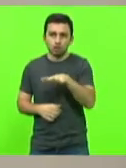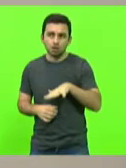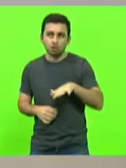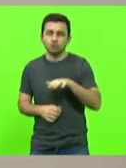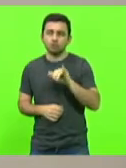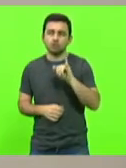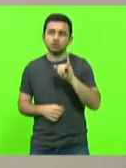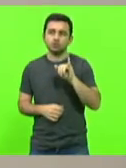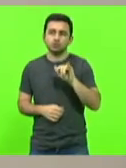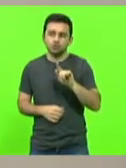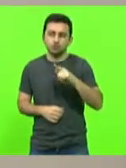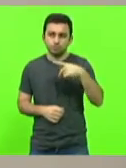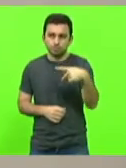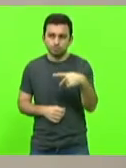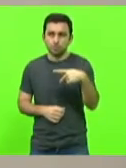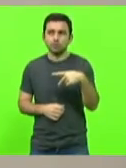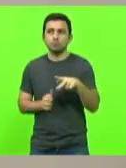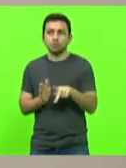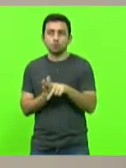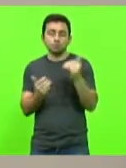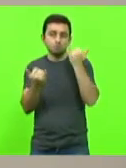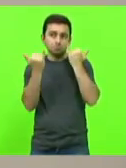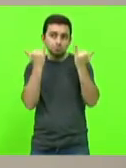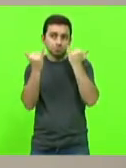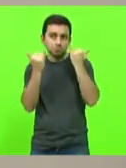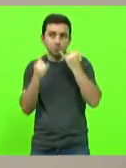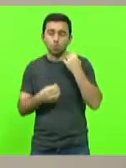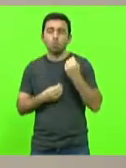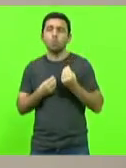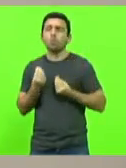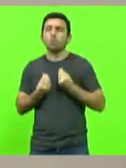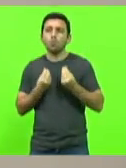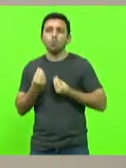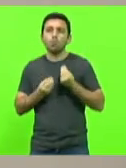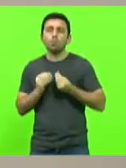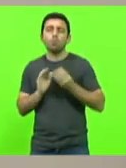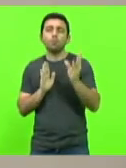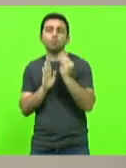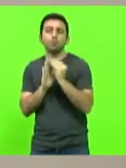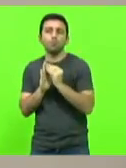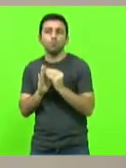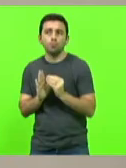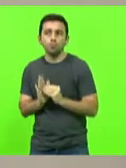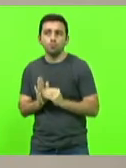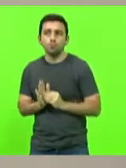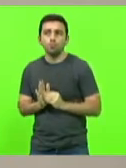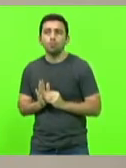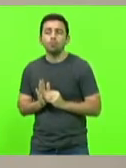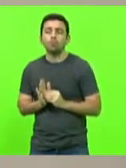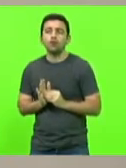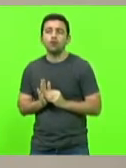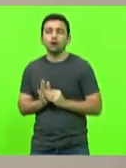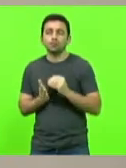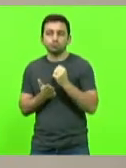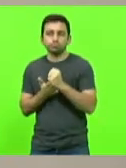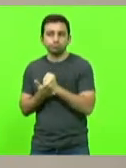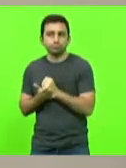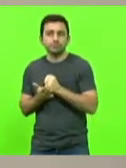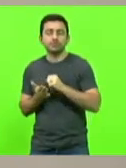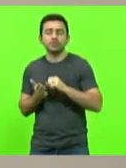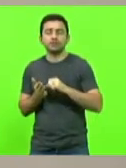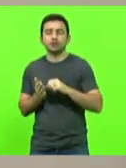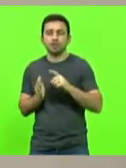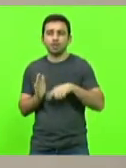de Santa Catarina informações acerca do procedimento adotado para o agendamento da expedição da carteira de identidade no Estado de